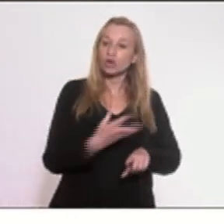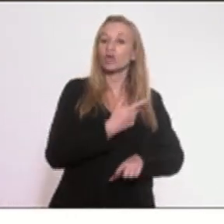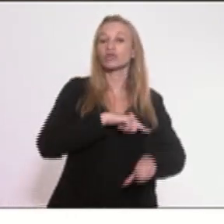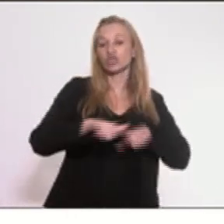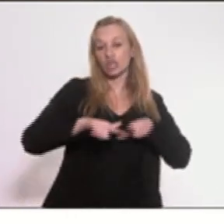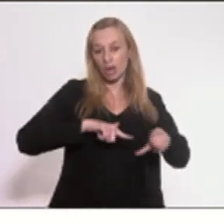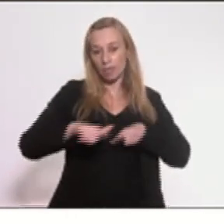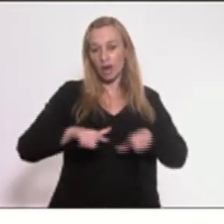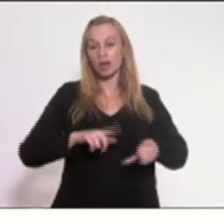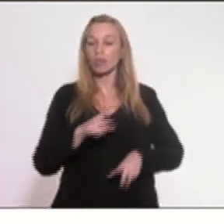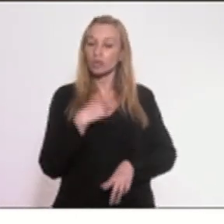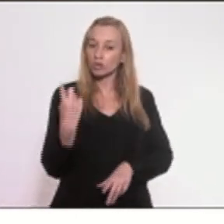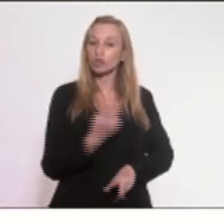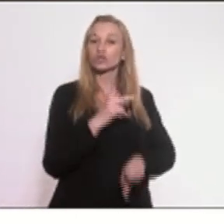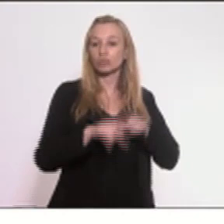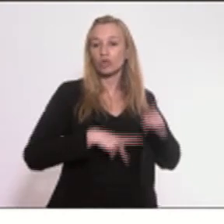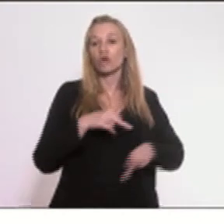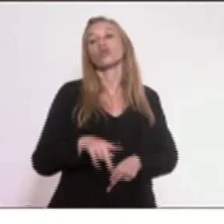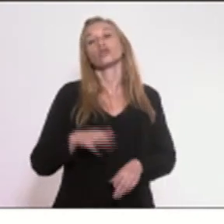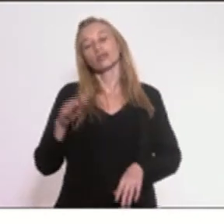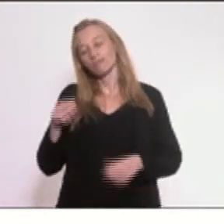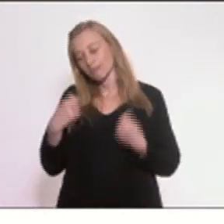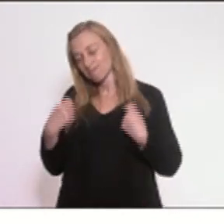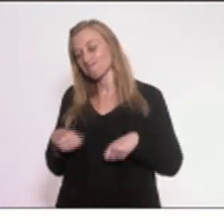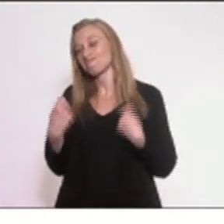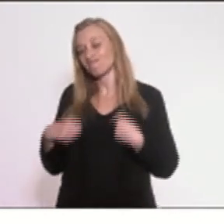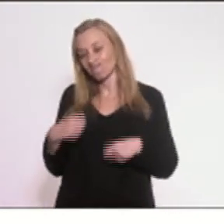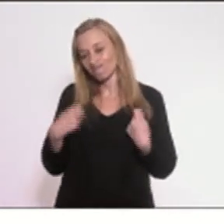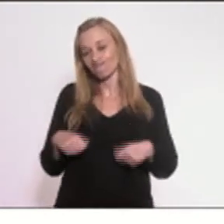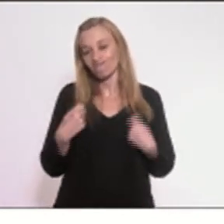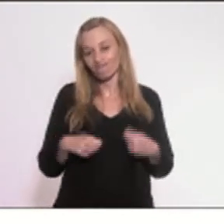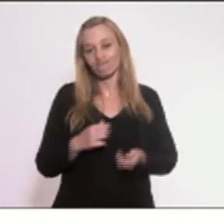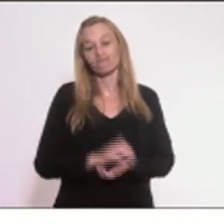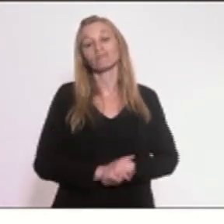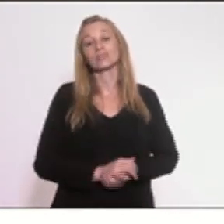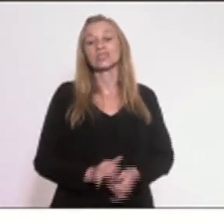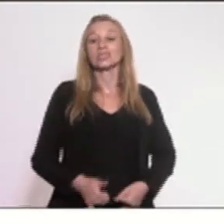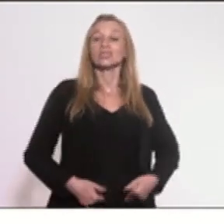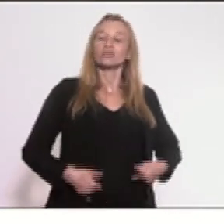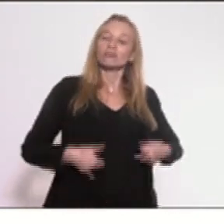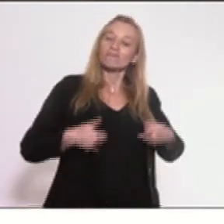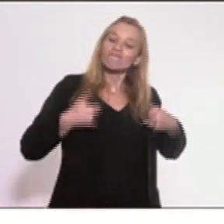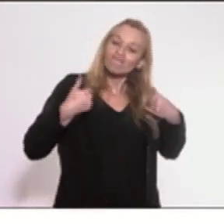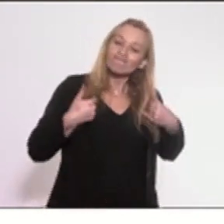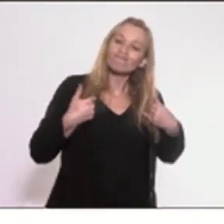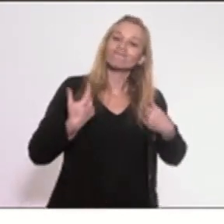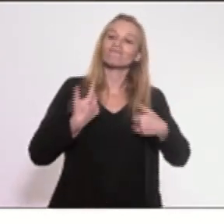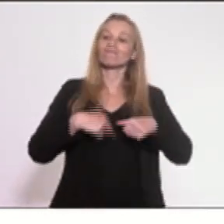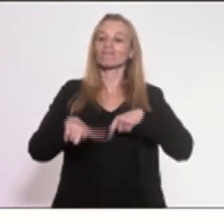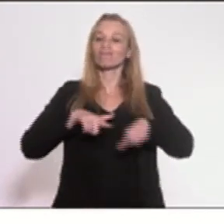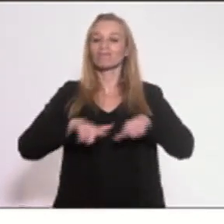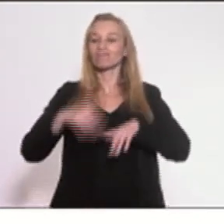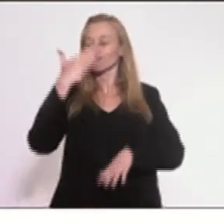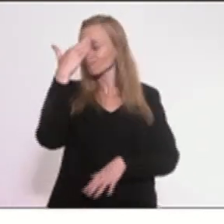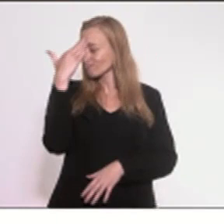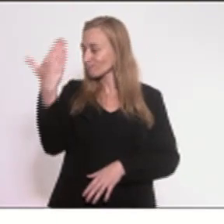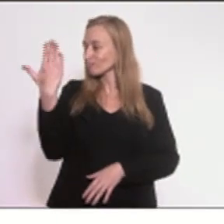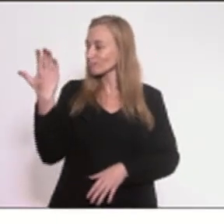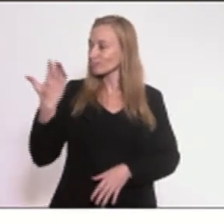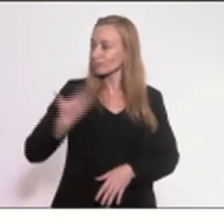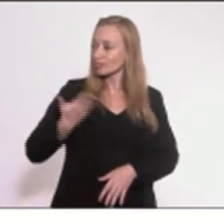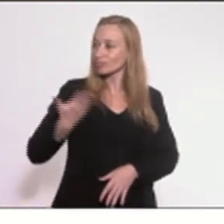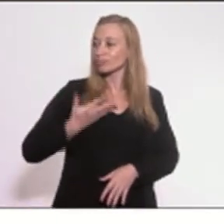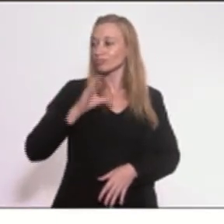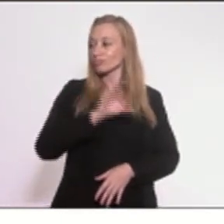nossa população que tanto precisa. Me sinto orgulhoso desse trabalho, agradeço aos colegas de